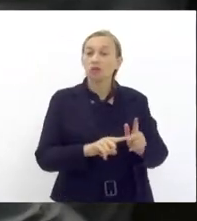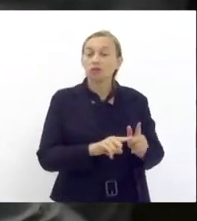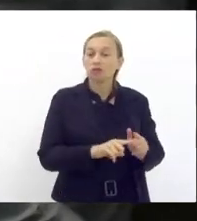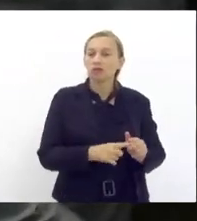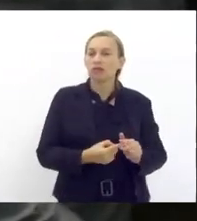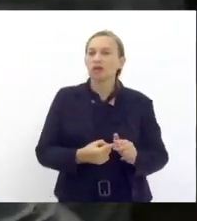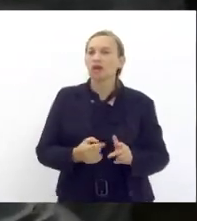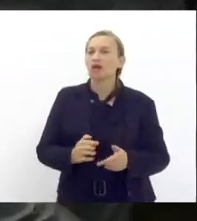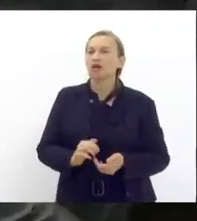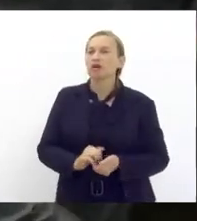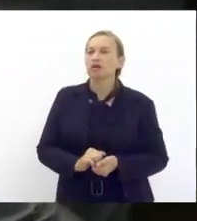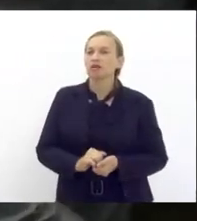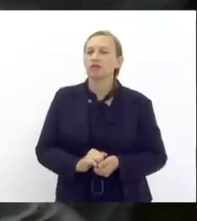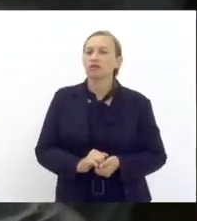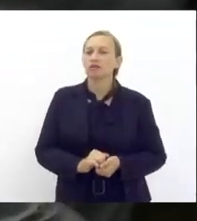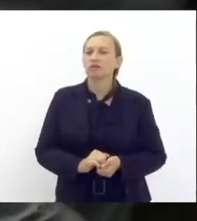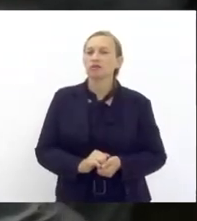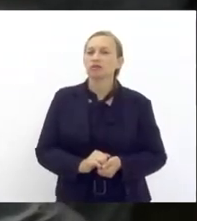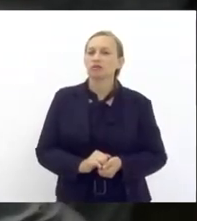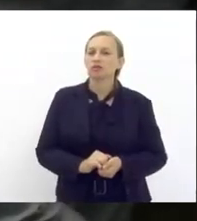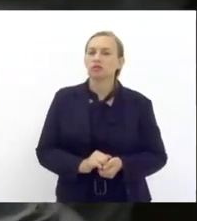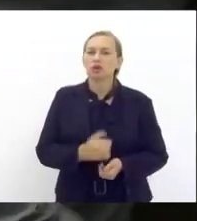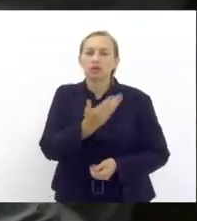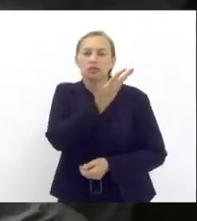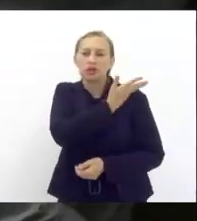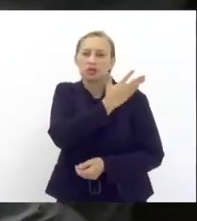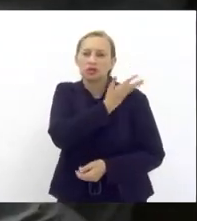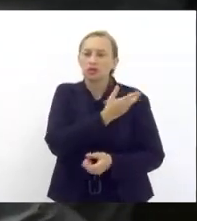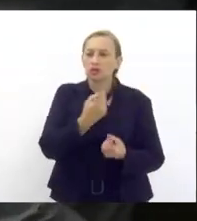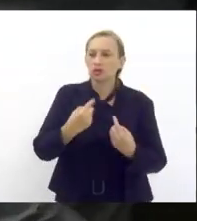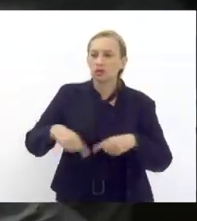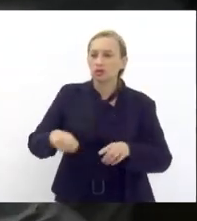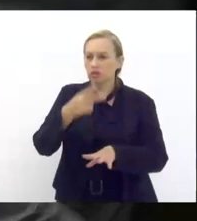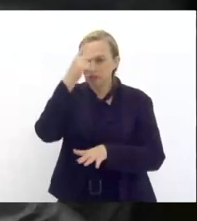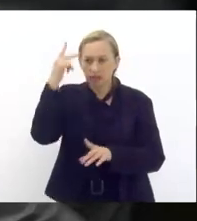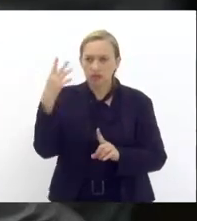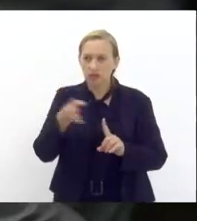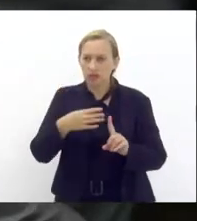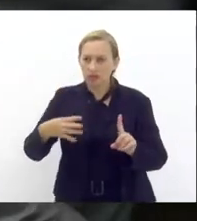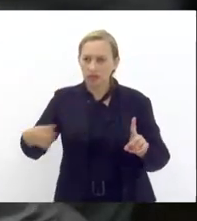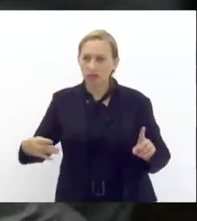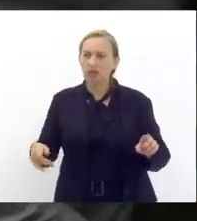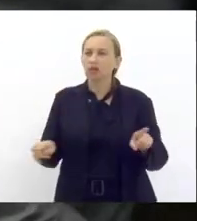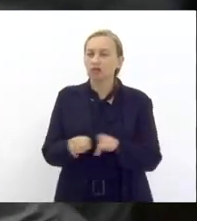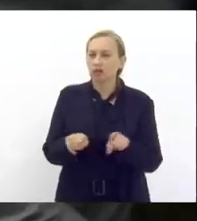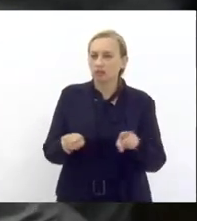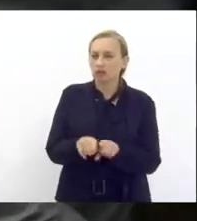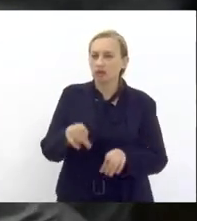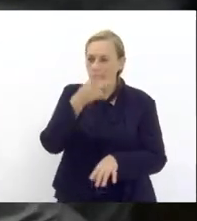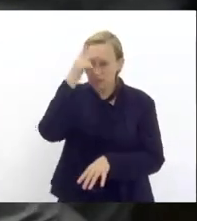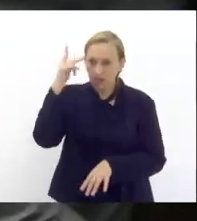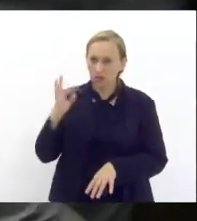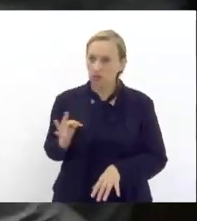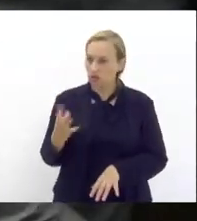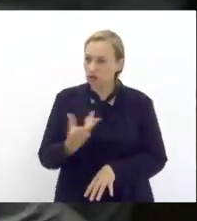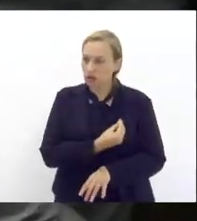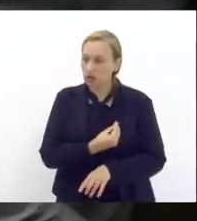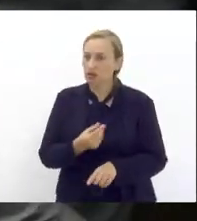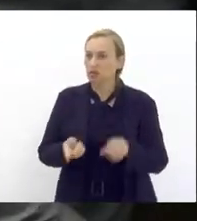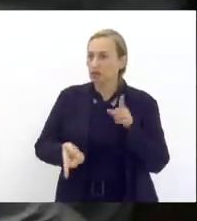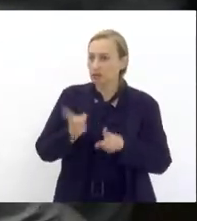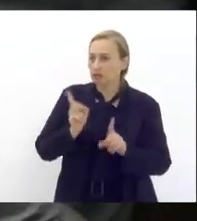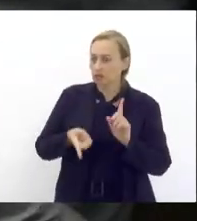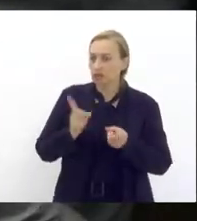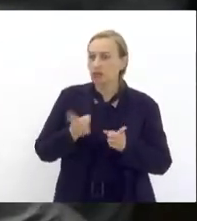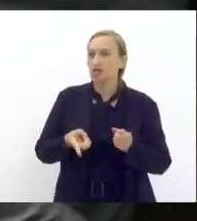a discriminação contra pessoas LGBTQIA+, especialmente pessoas transexuais e travestis, e espero